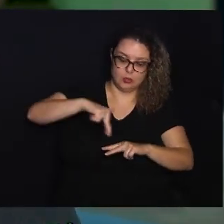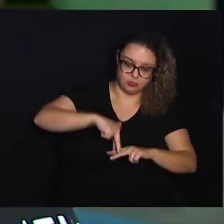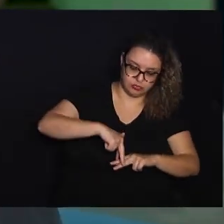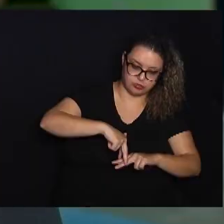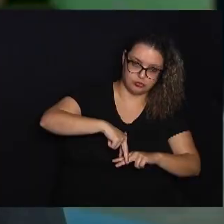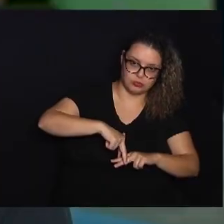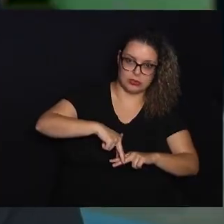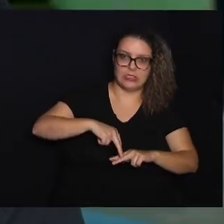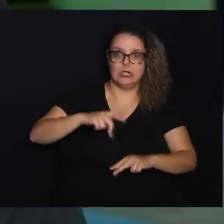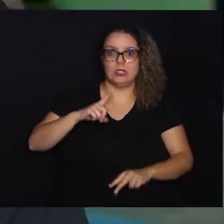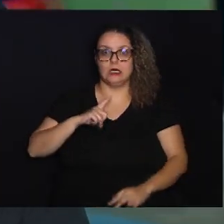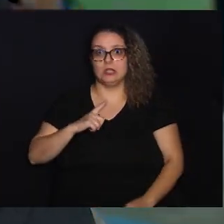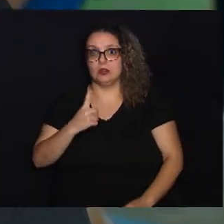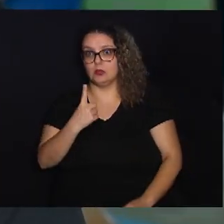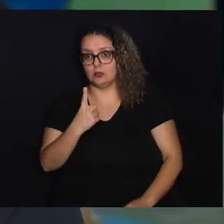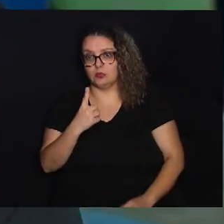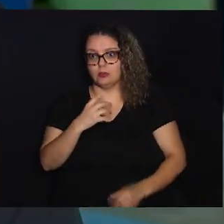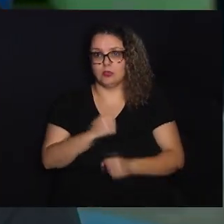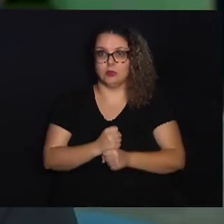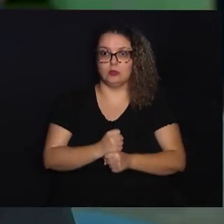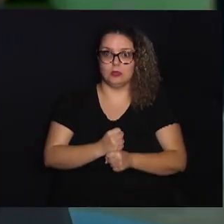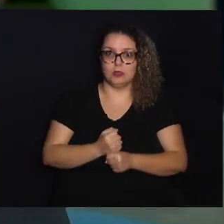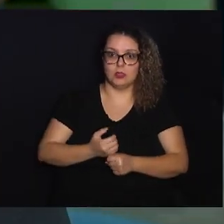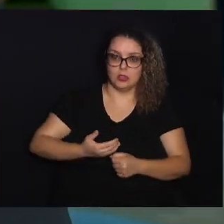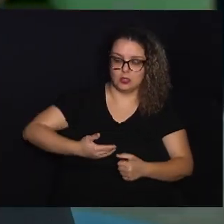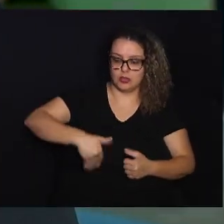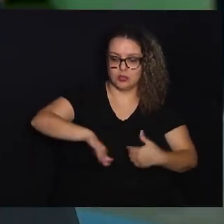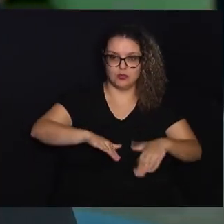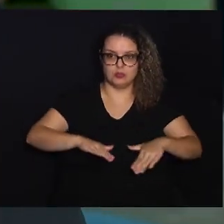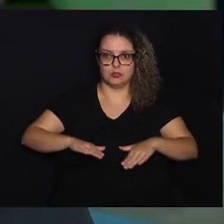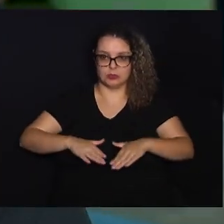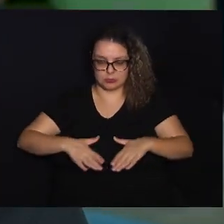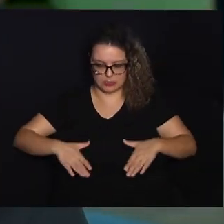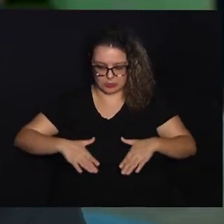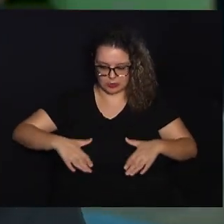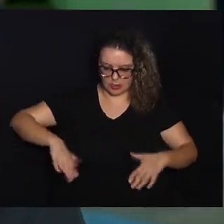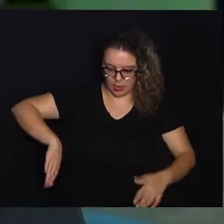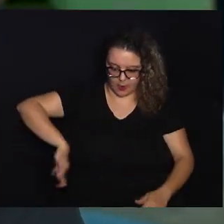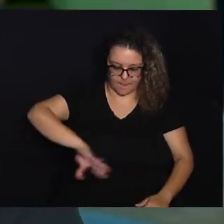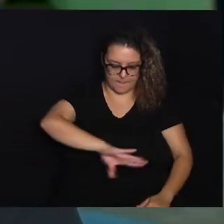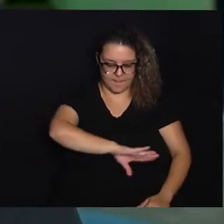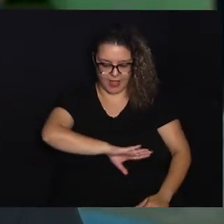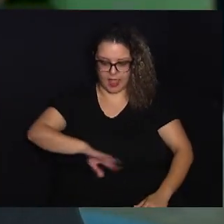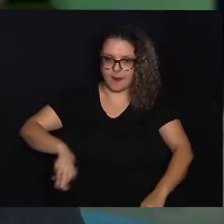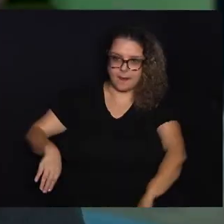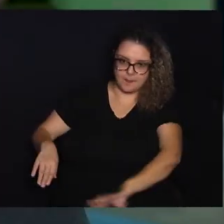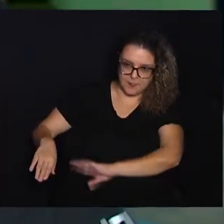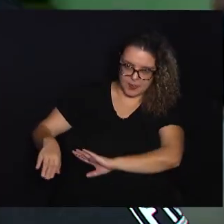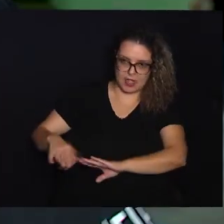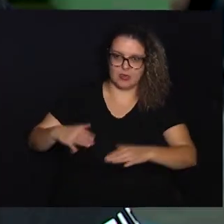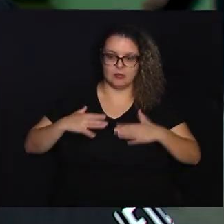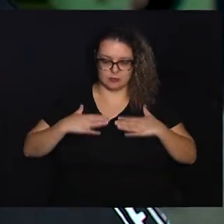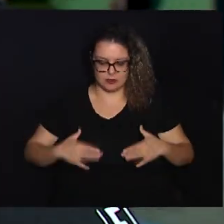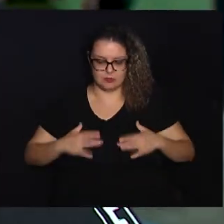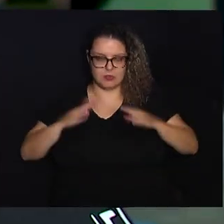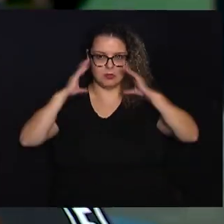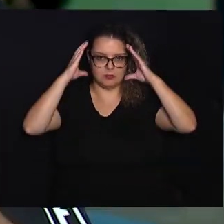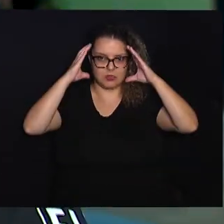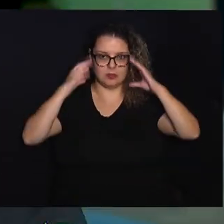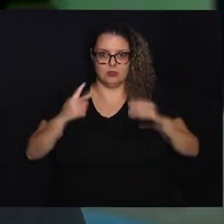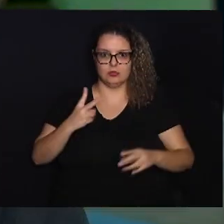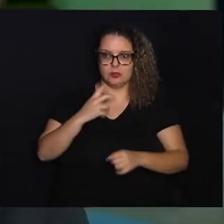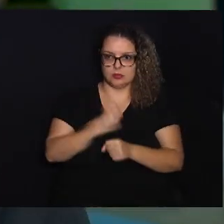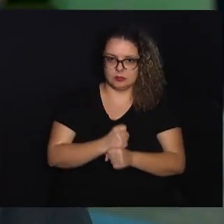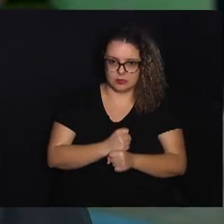oponente no chão, mas cair por cima dele, você ganha 1 ponto. Chute na altura do tronco, né, do colete, né, que a gente chama do abdômen,